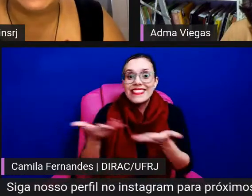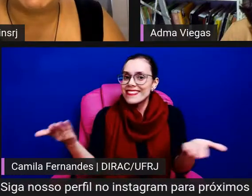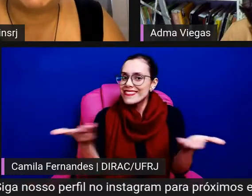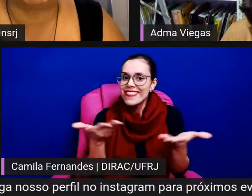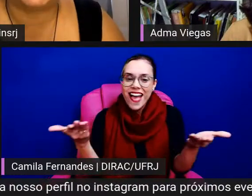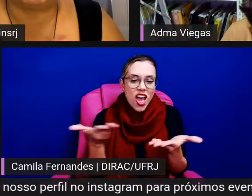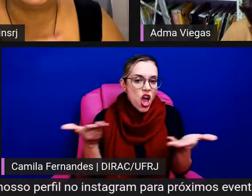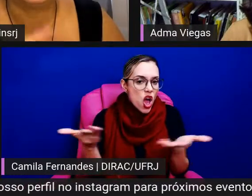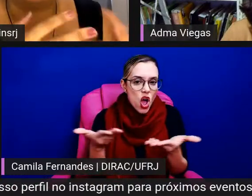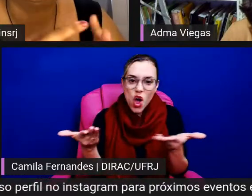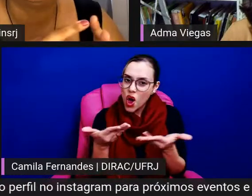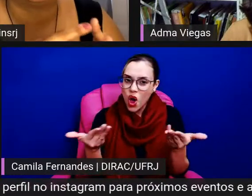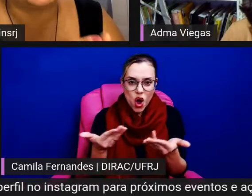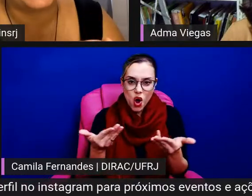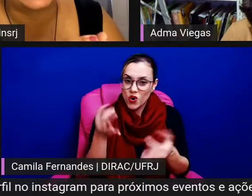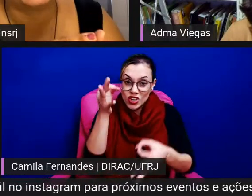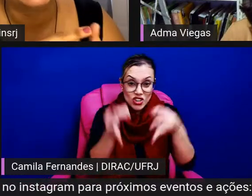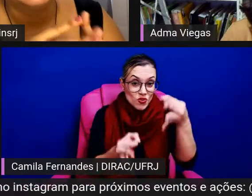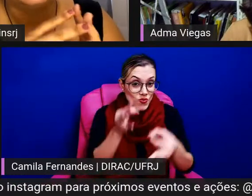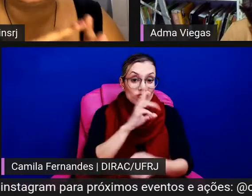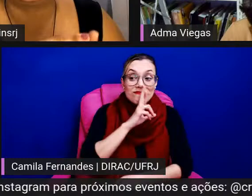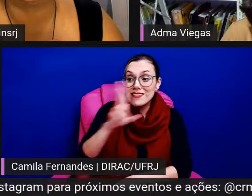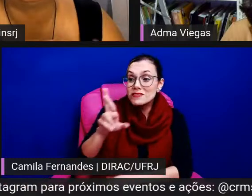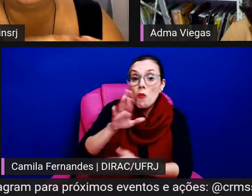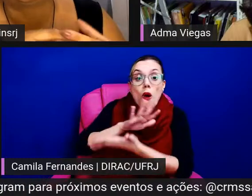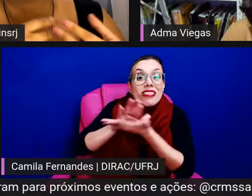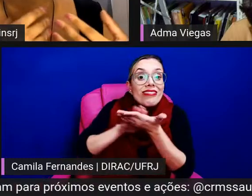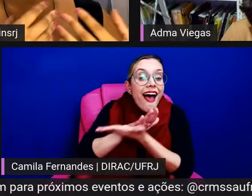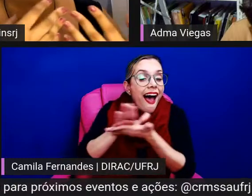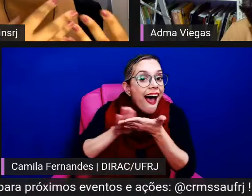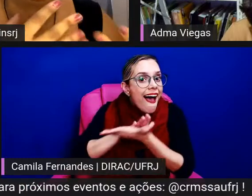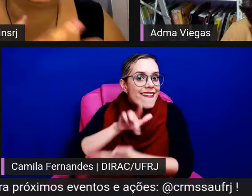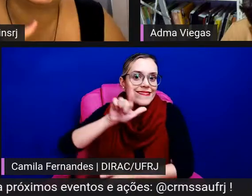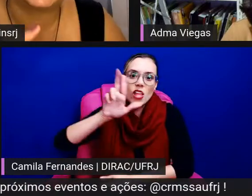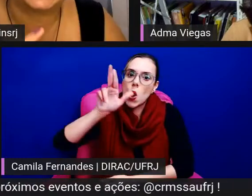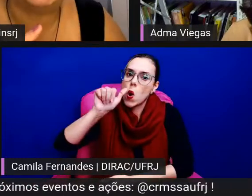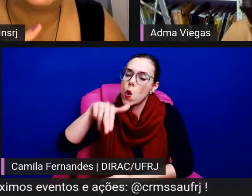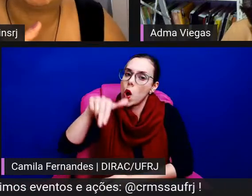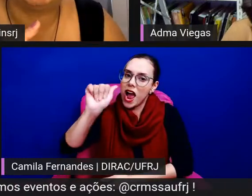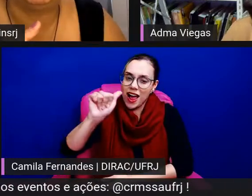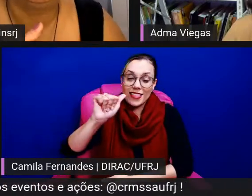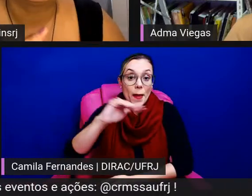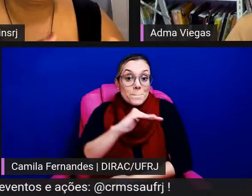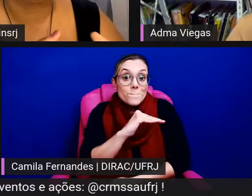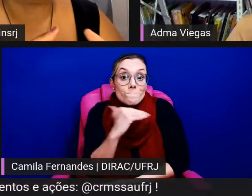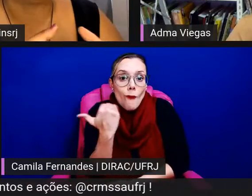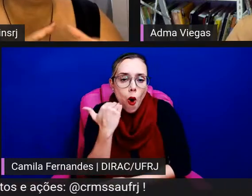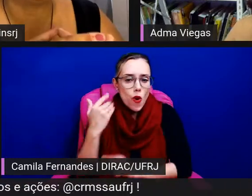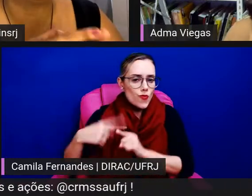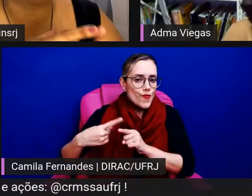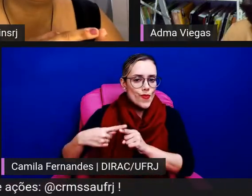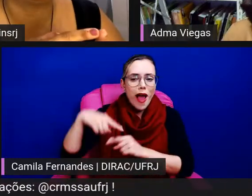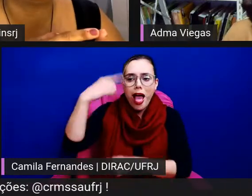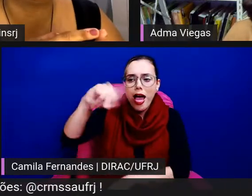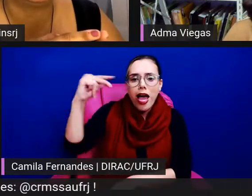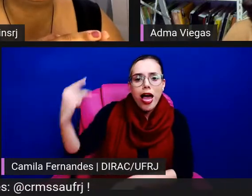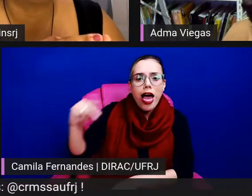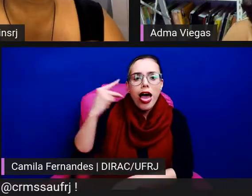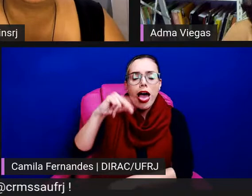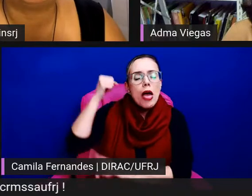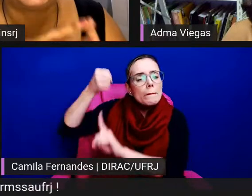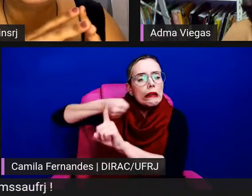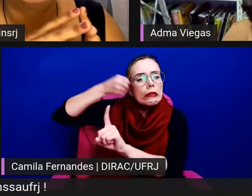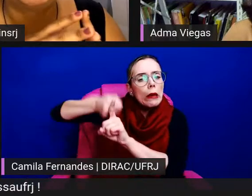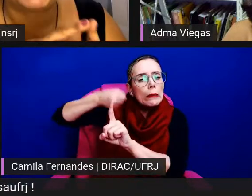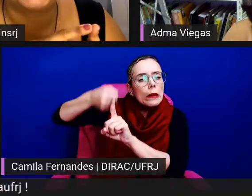família de Luana Barbosa e ao movimento. É um caso que ganhou repercussão internacional na ONU. E aí, quando a gente fala de